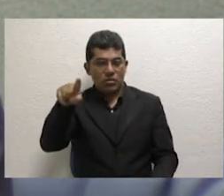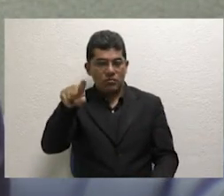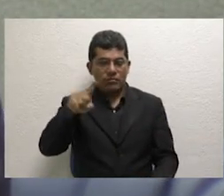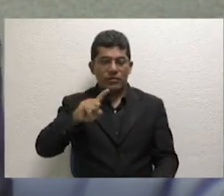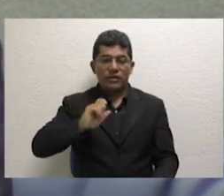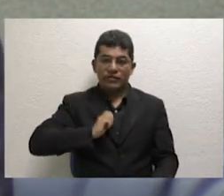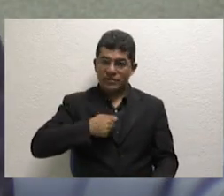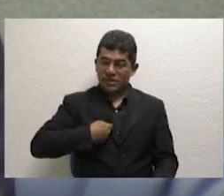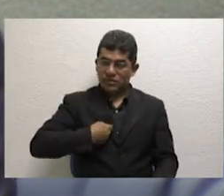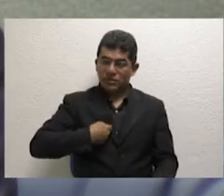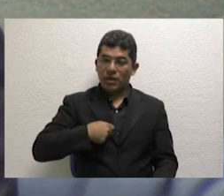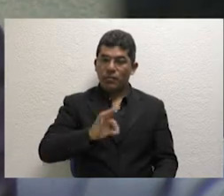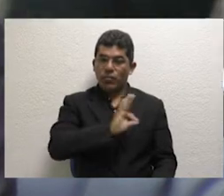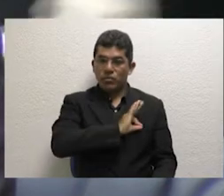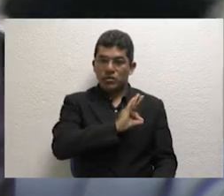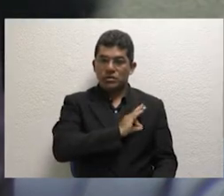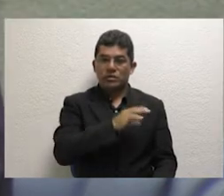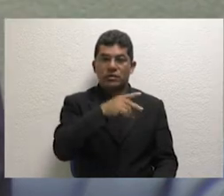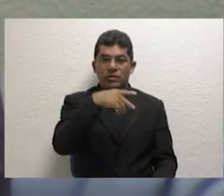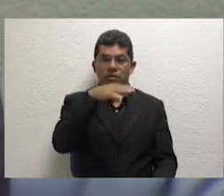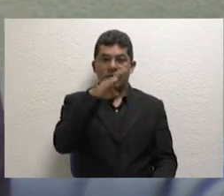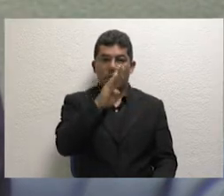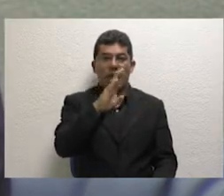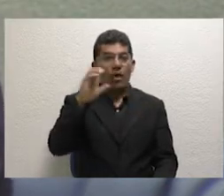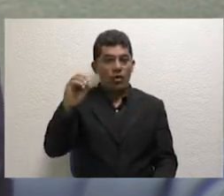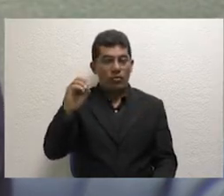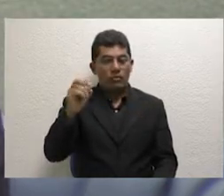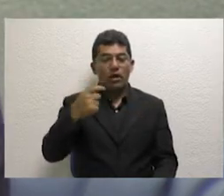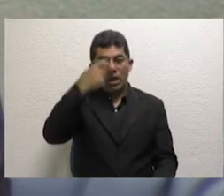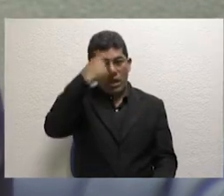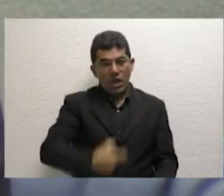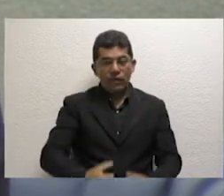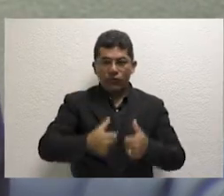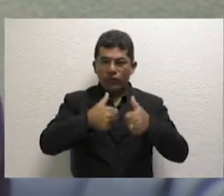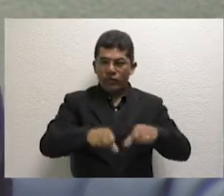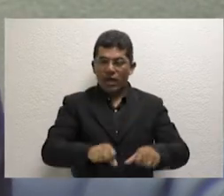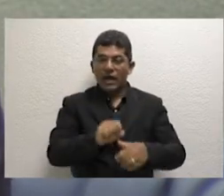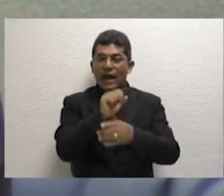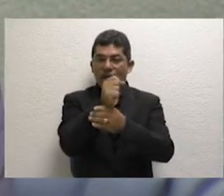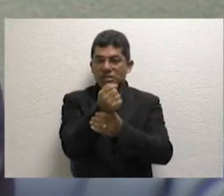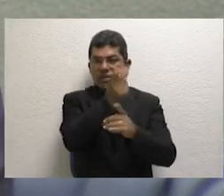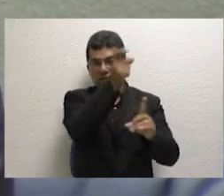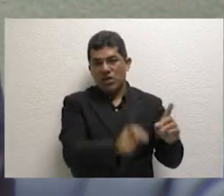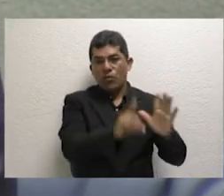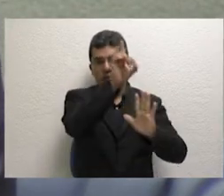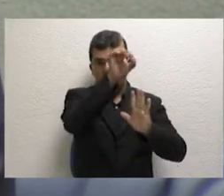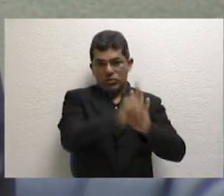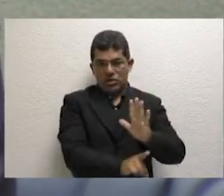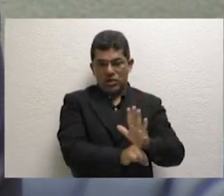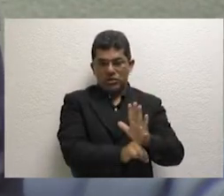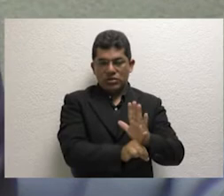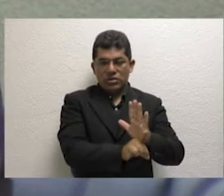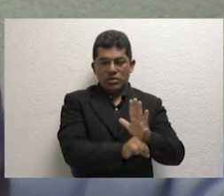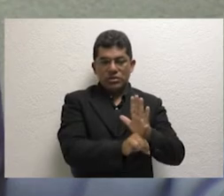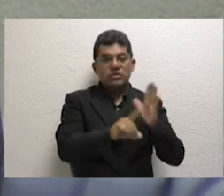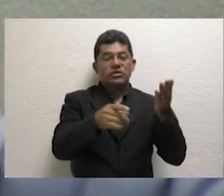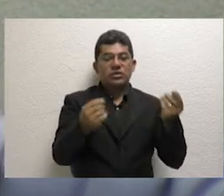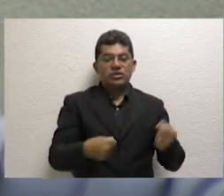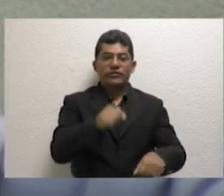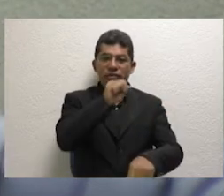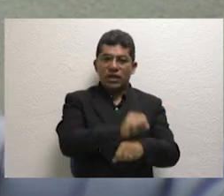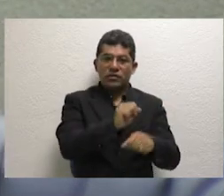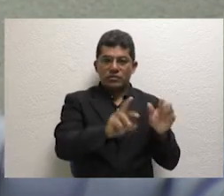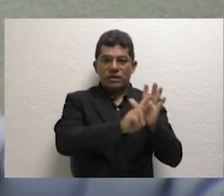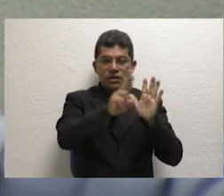tem BO então eu vou dar a ela o direito de se posicionar então